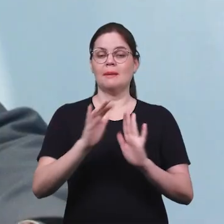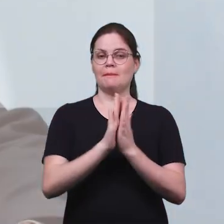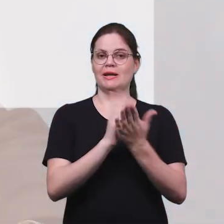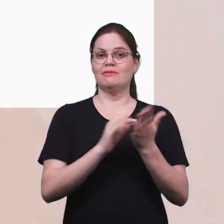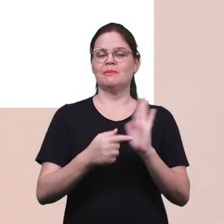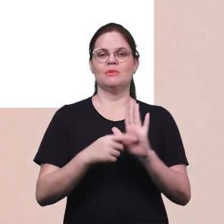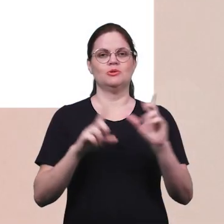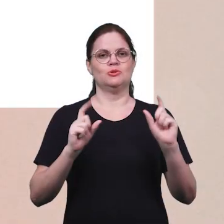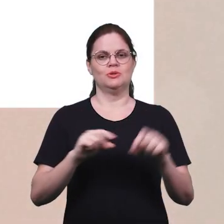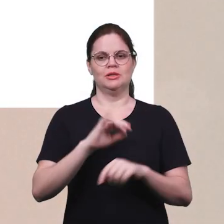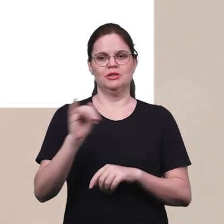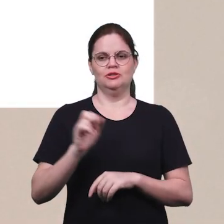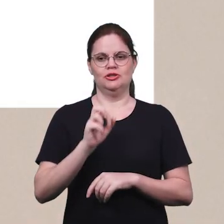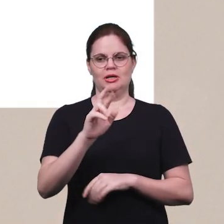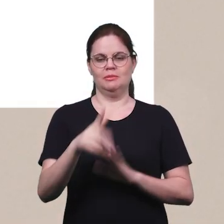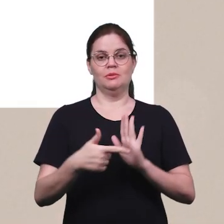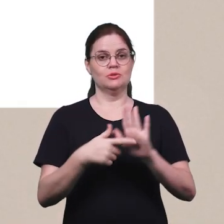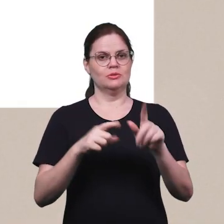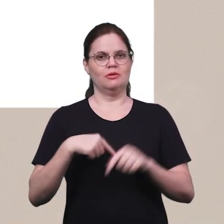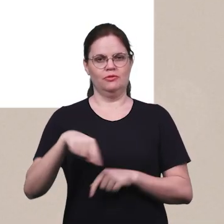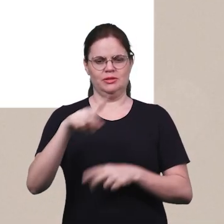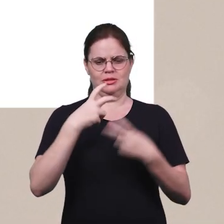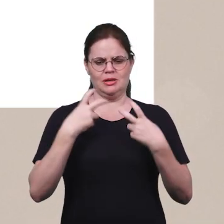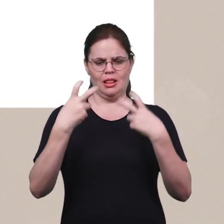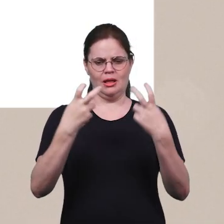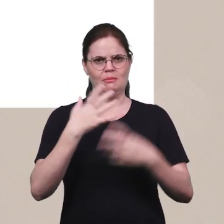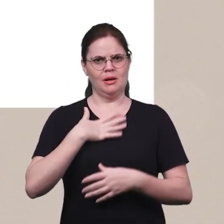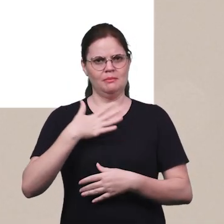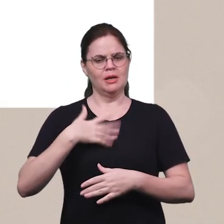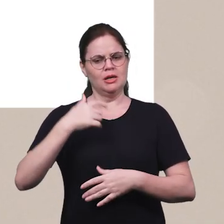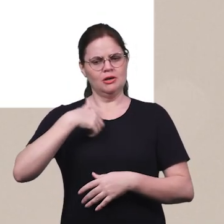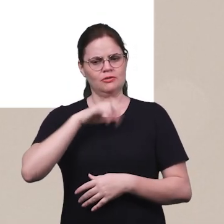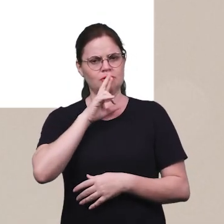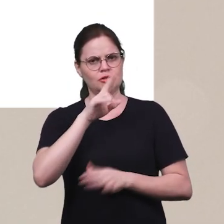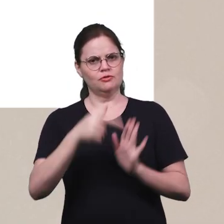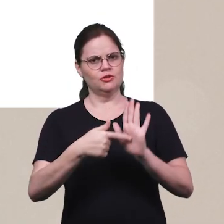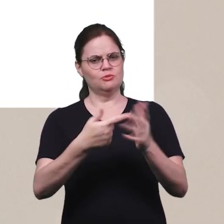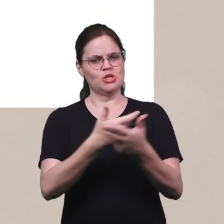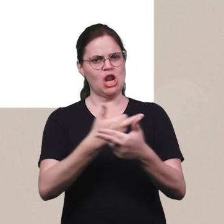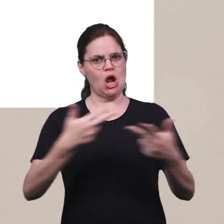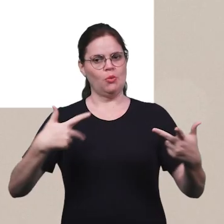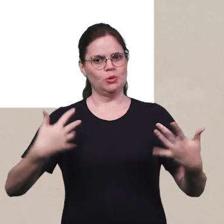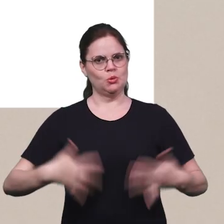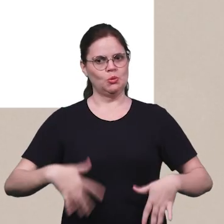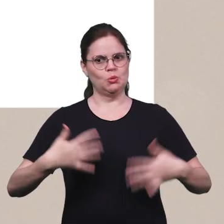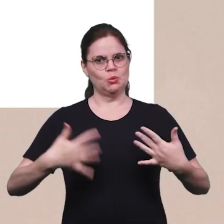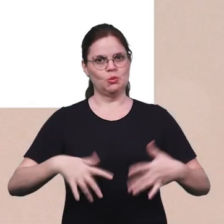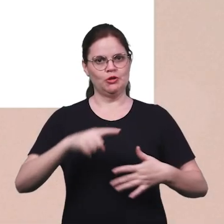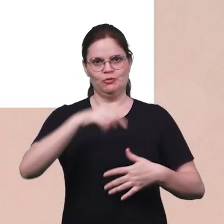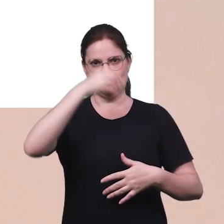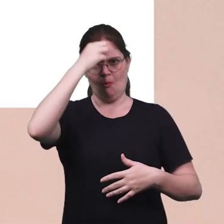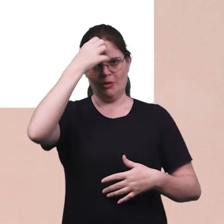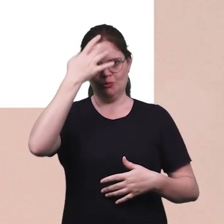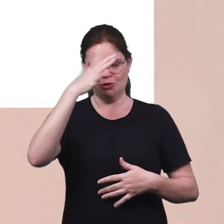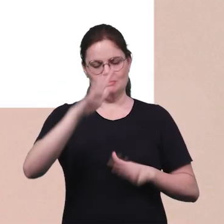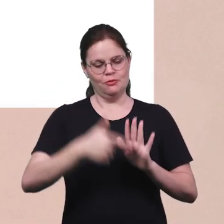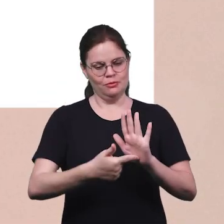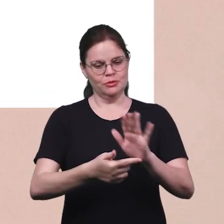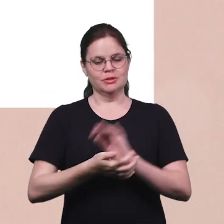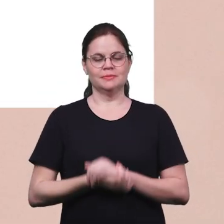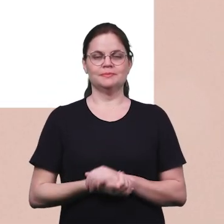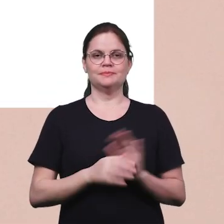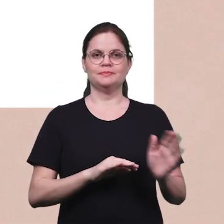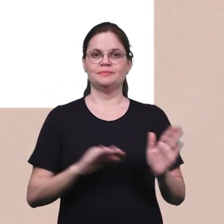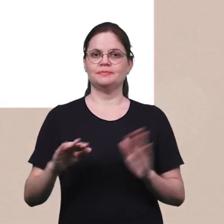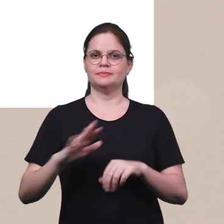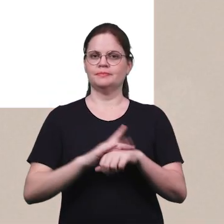né? Clama a mim, responder-te-ei e anunciar-te-ei coisas grandes e firmes que não sabes. A